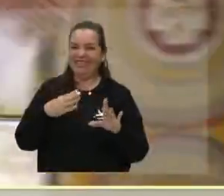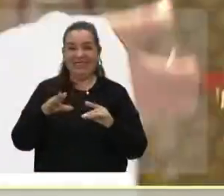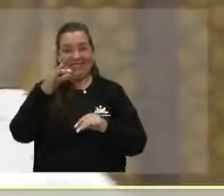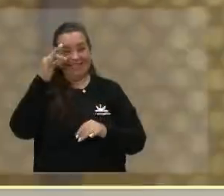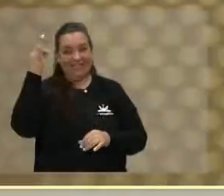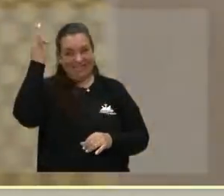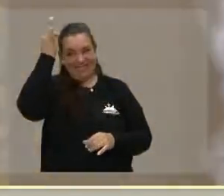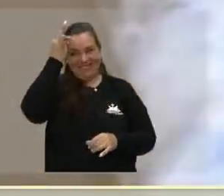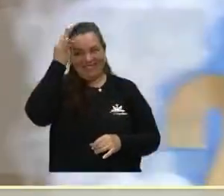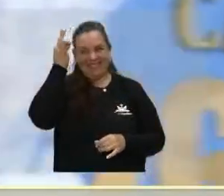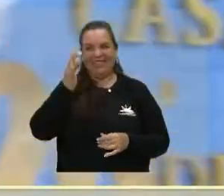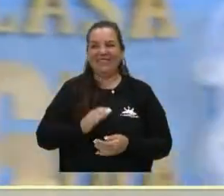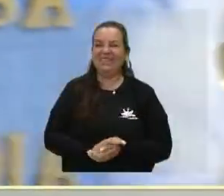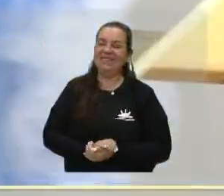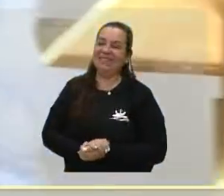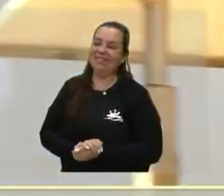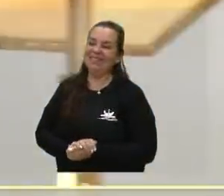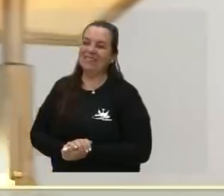autoridade cantemos